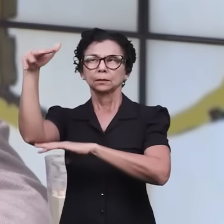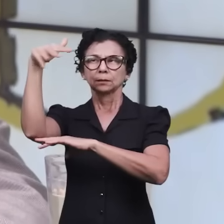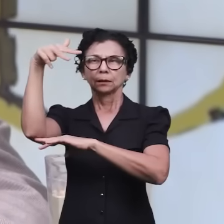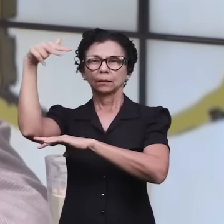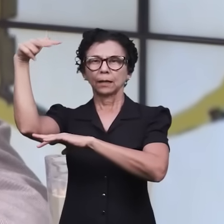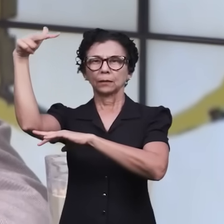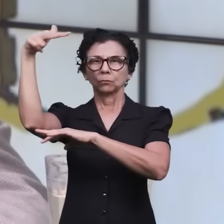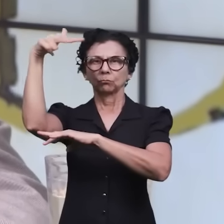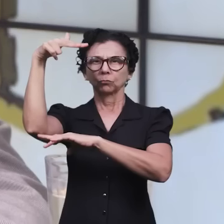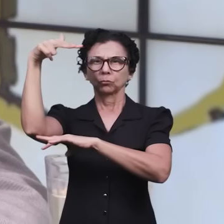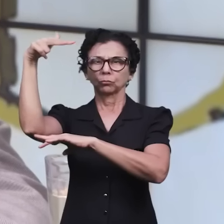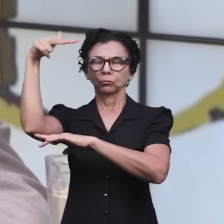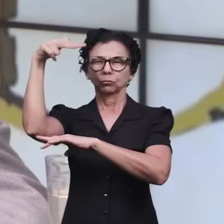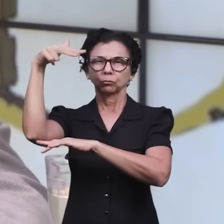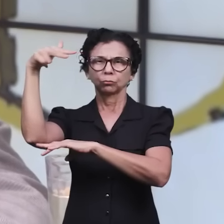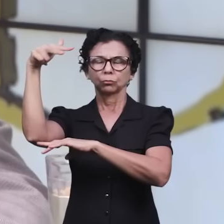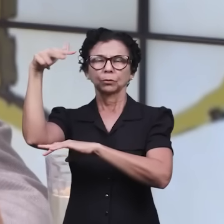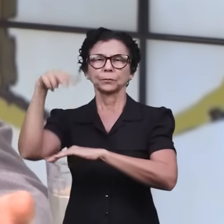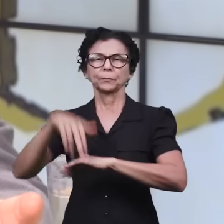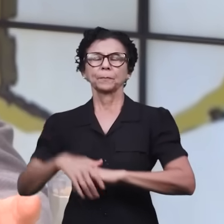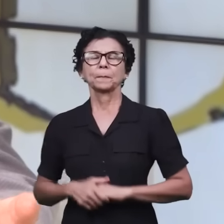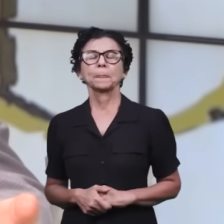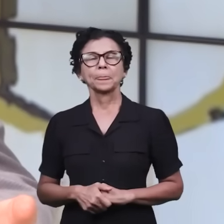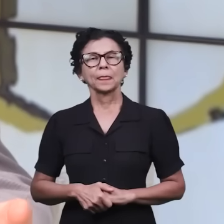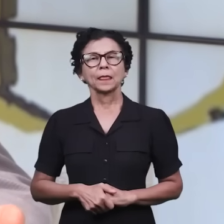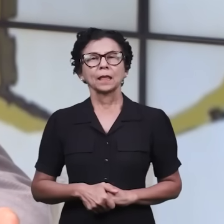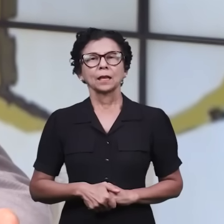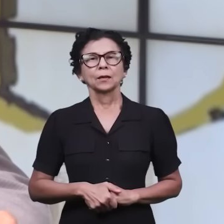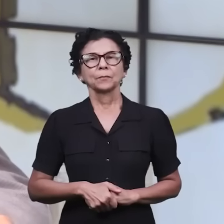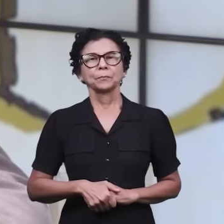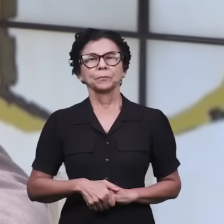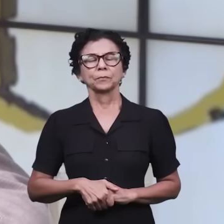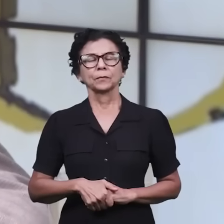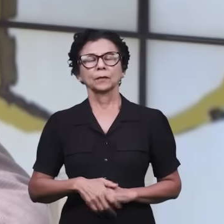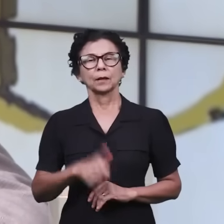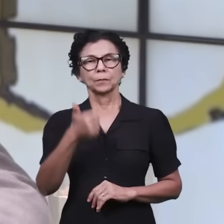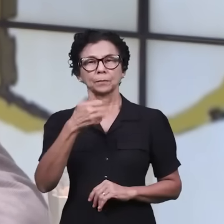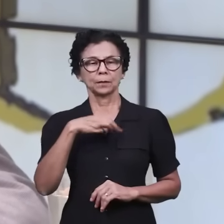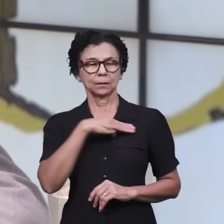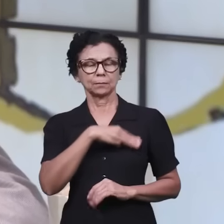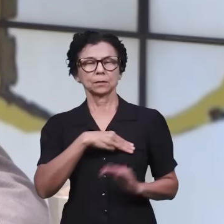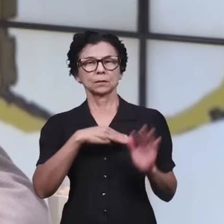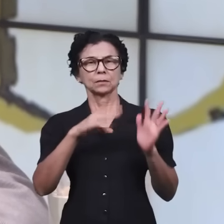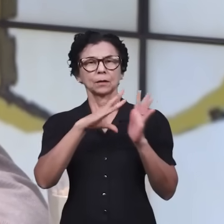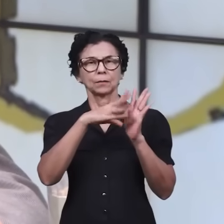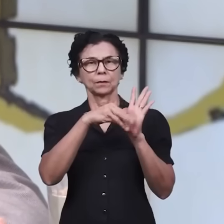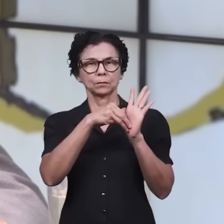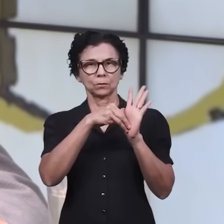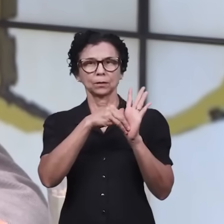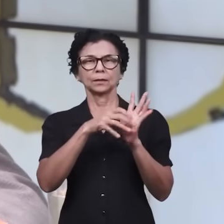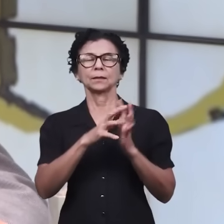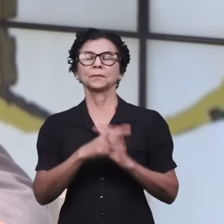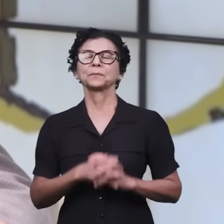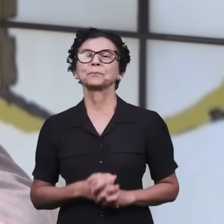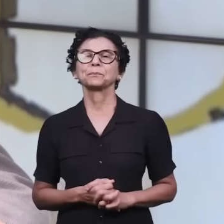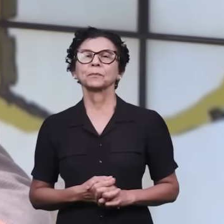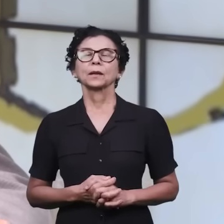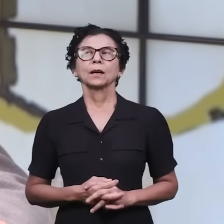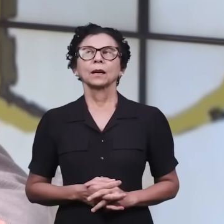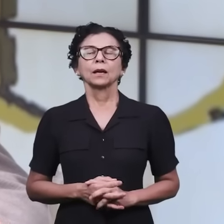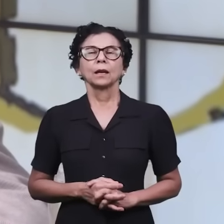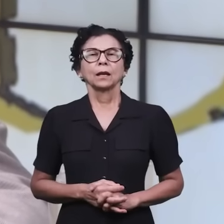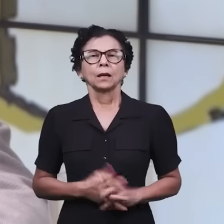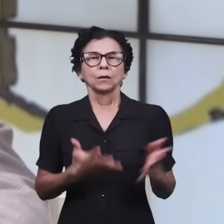E é uma coisa impressionante. Eu me lembro de uma experiência na Amazônia, na primeira missão ainda, em que